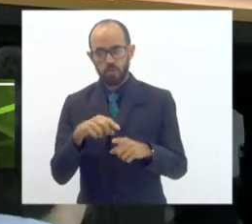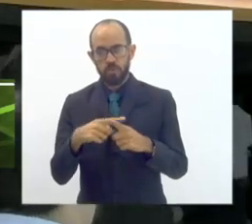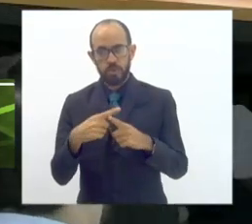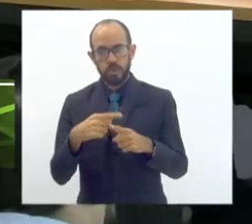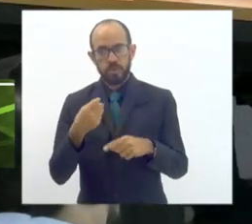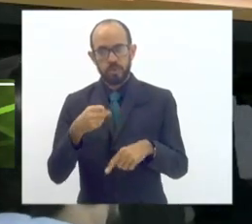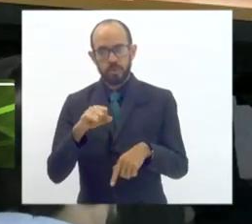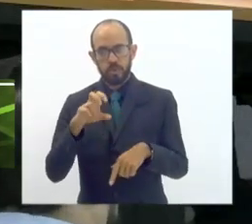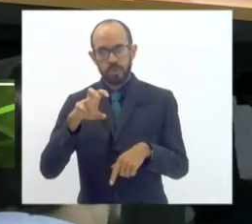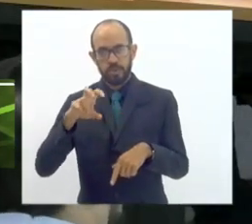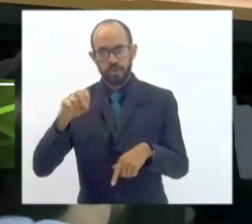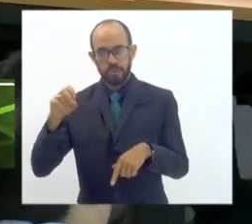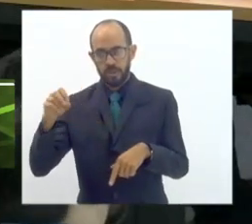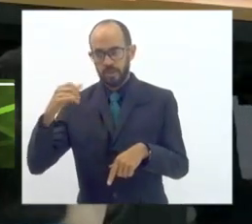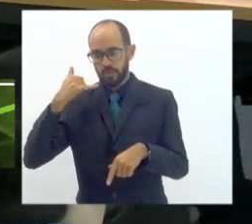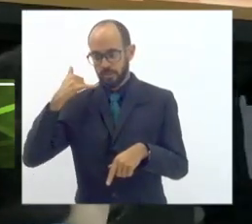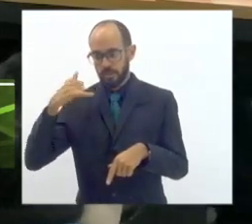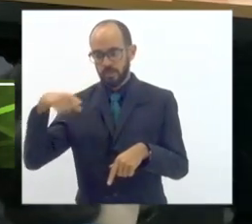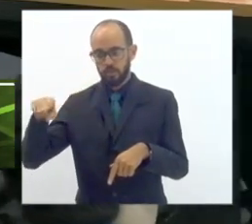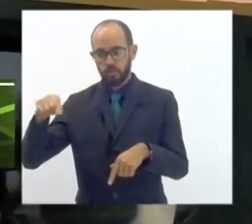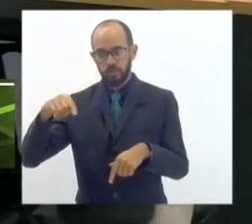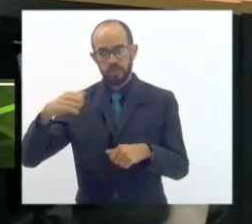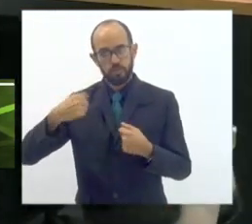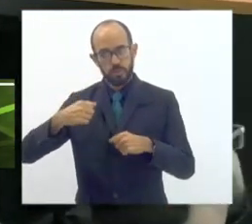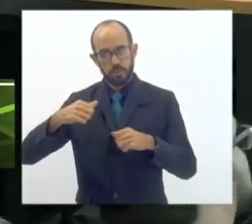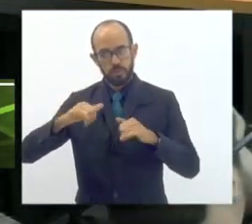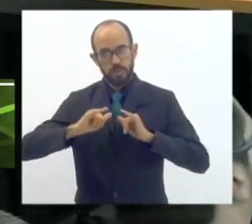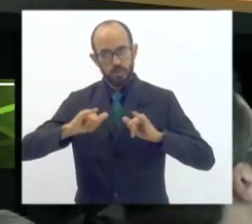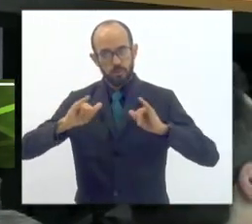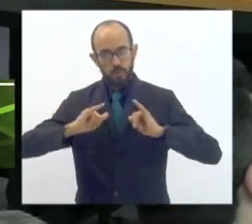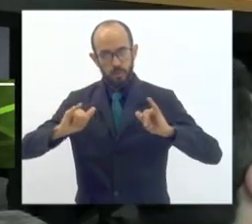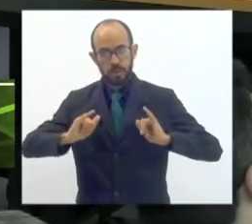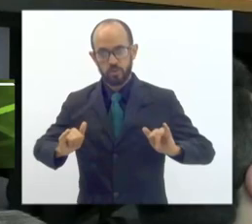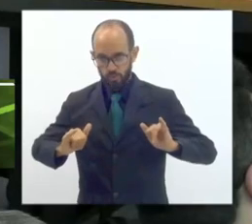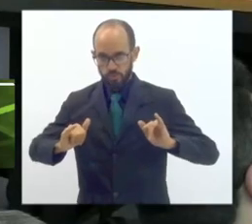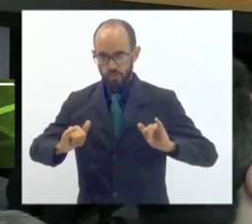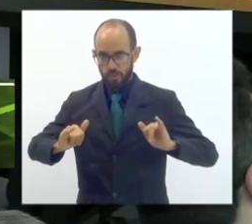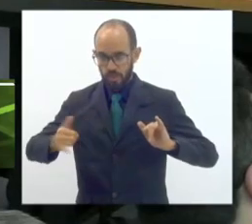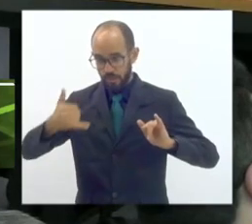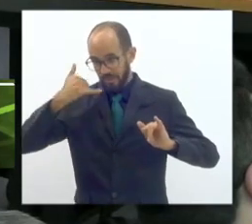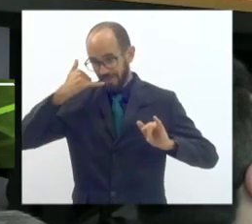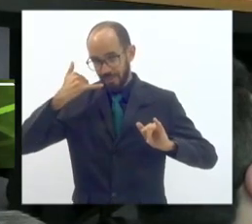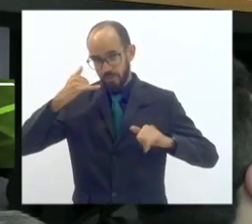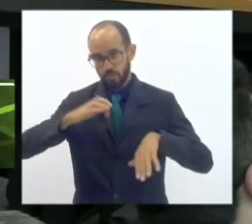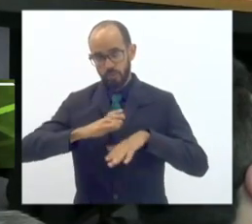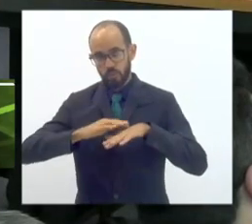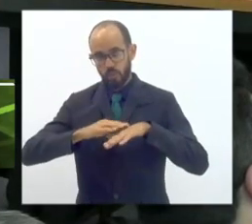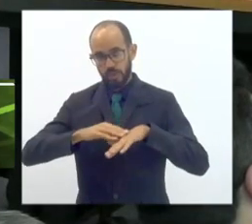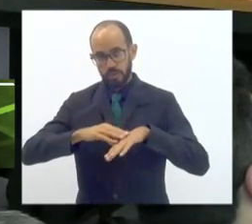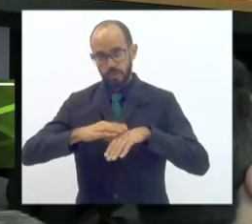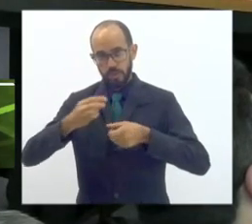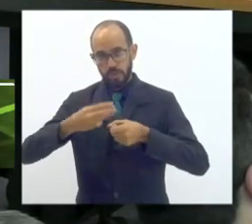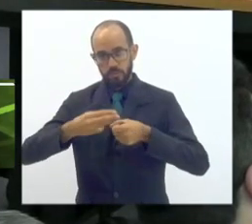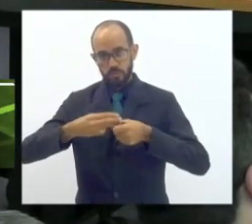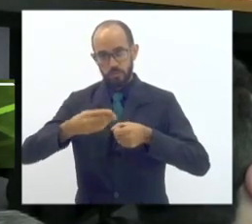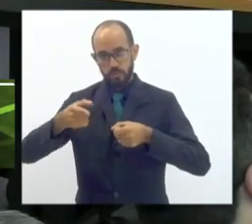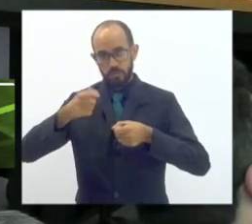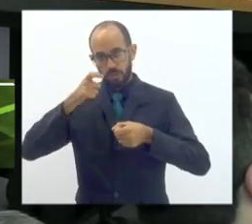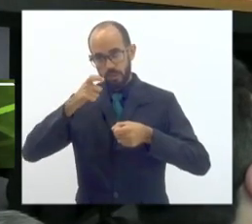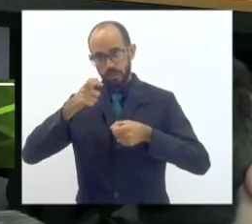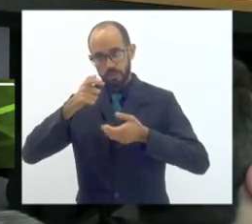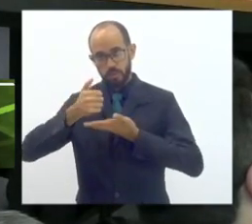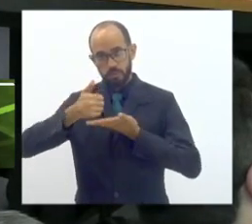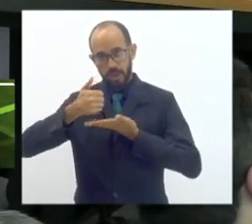informação epidemiológica que a gente tem. As pessoas estão ligando com alguma doença daquele município que tem atenção